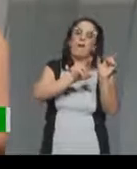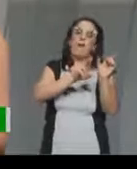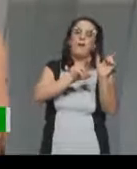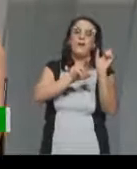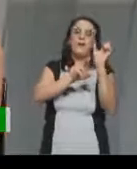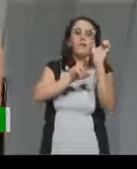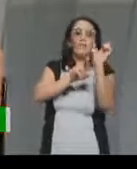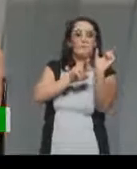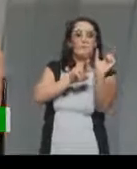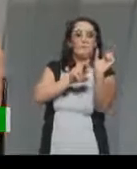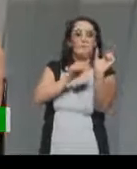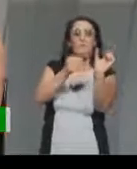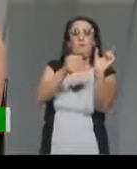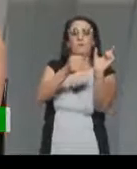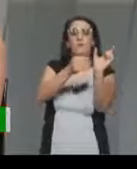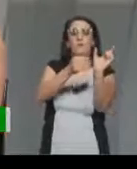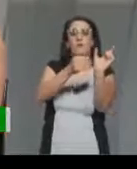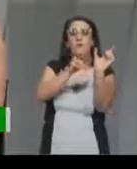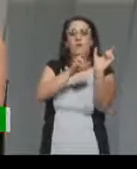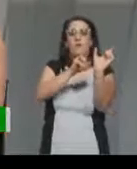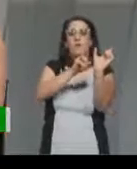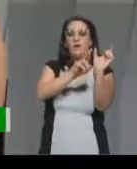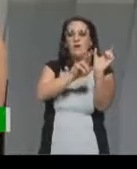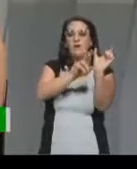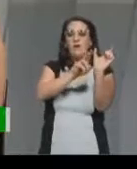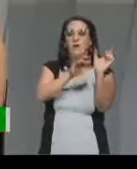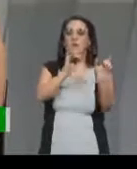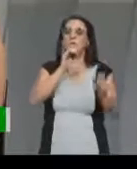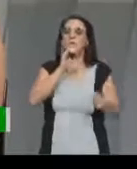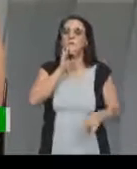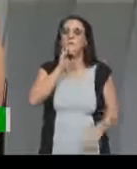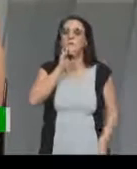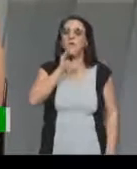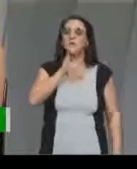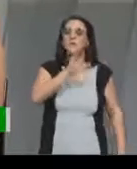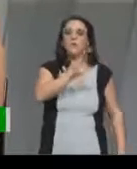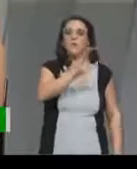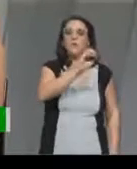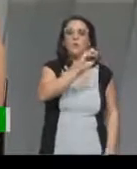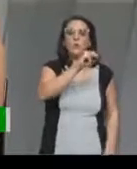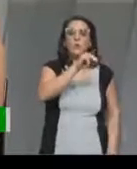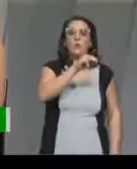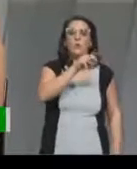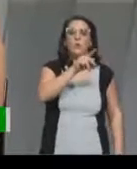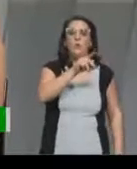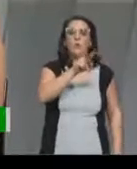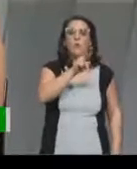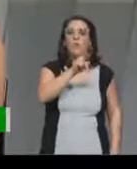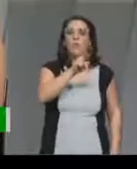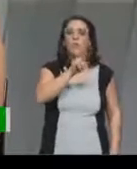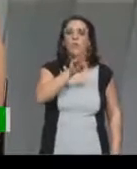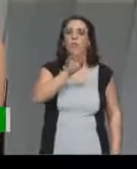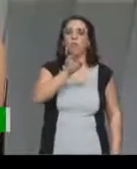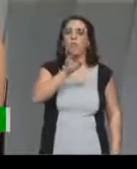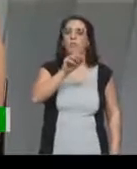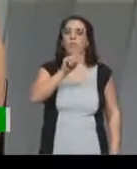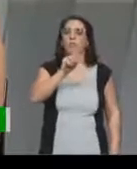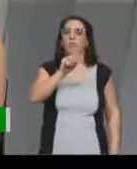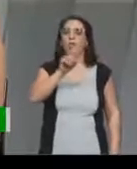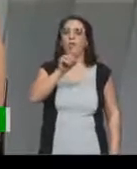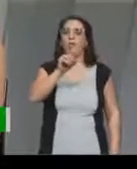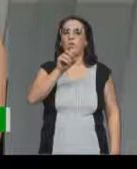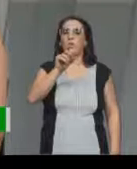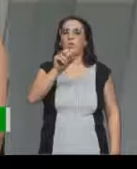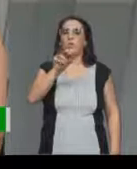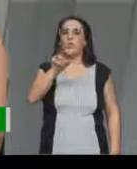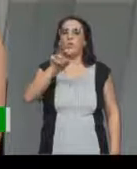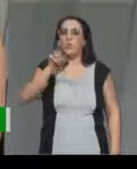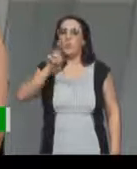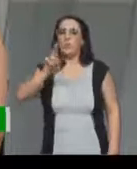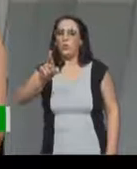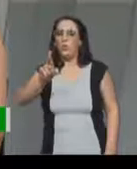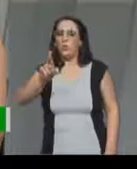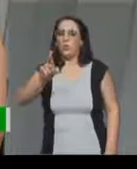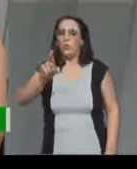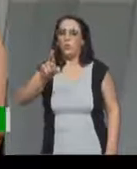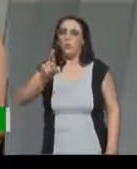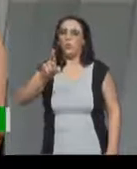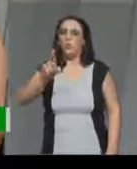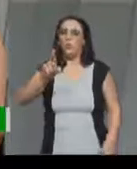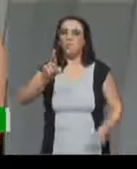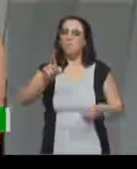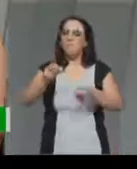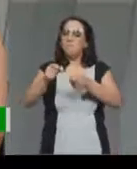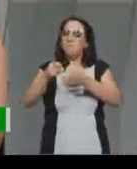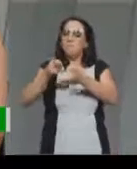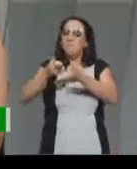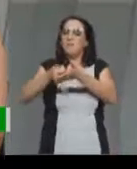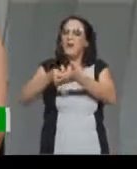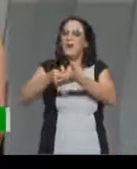então computador, algo que marque a intensidade da sílaba. Então a gente pode perceber com essas dicas.